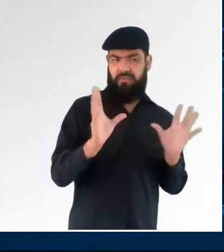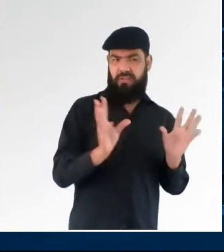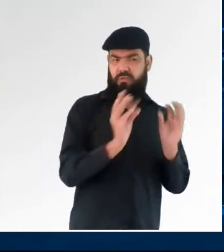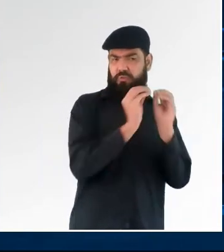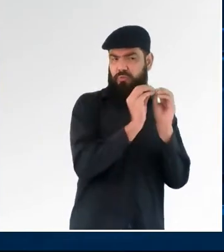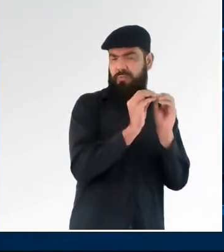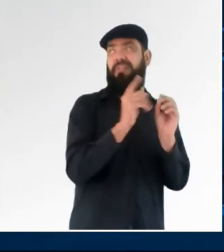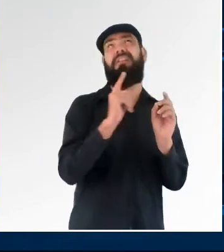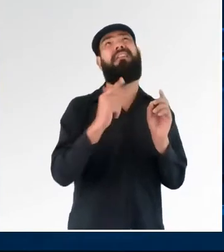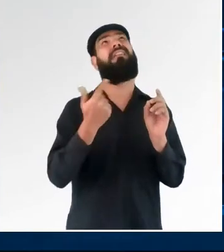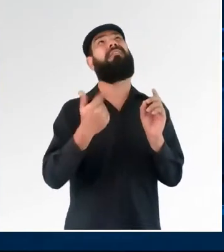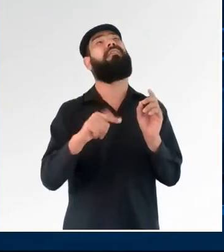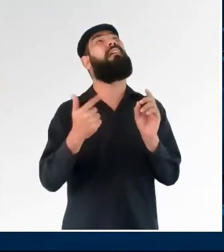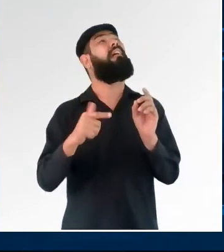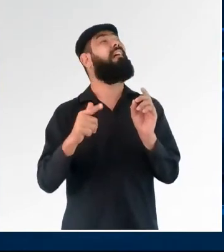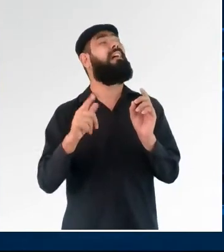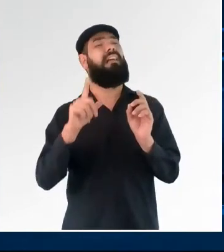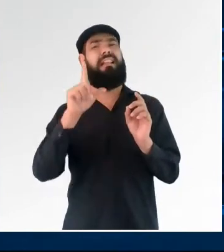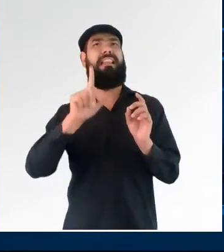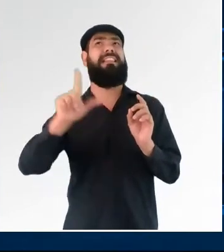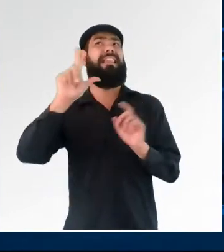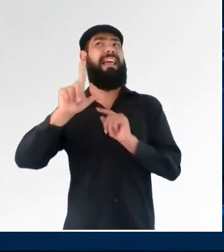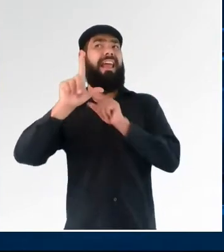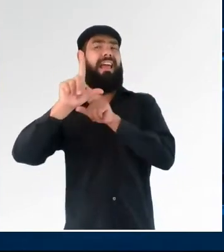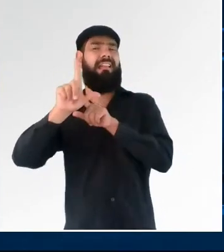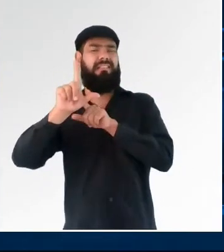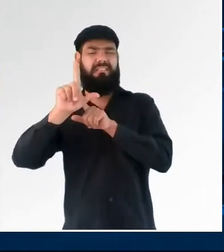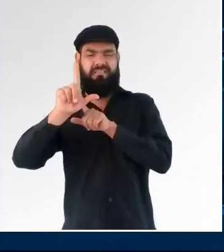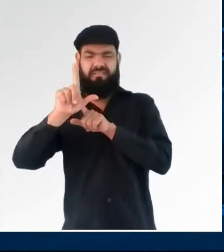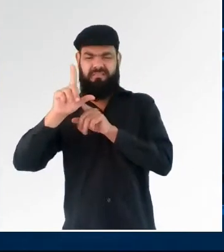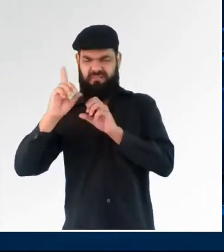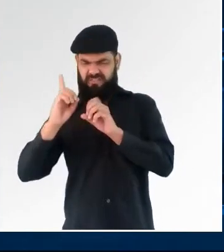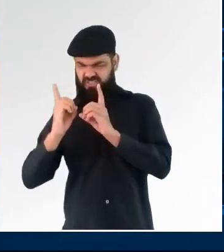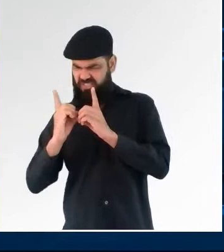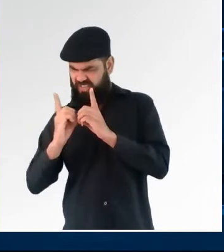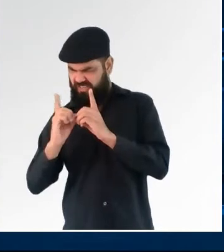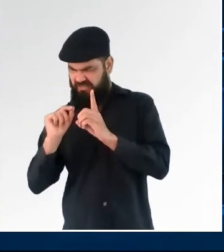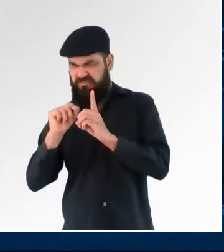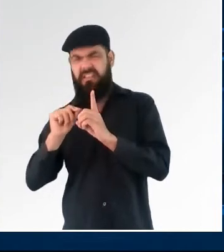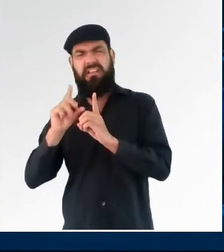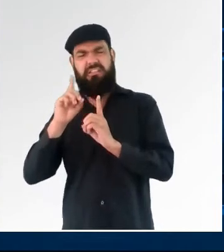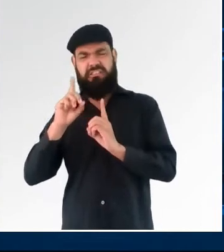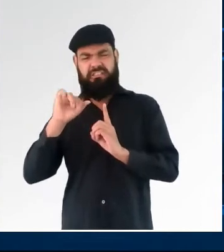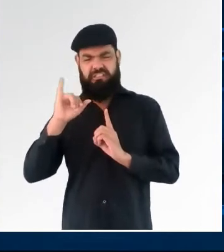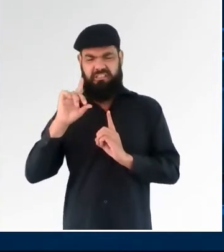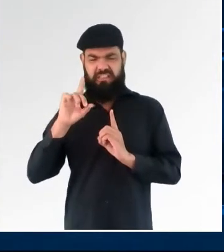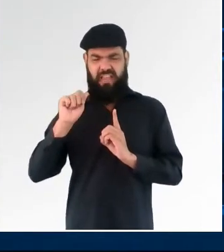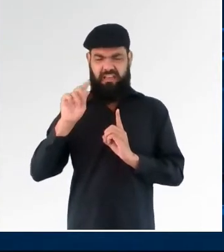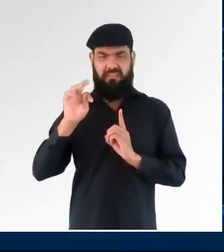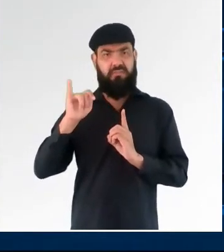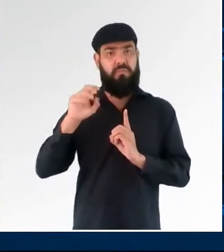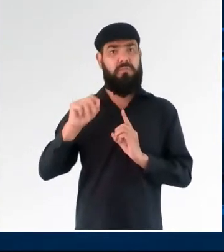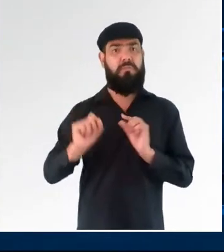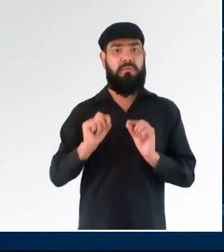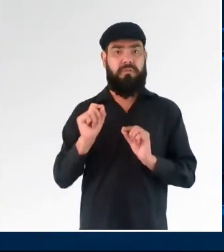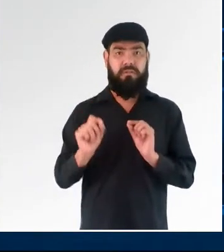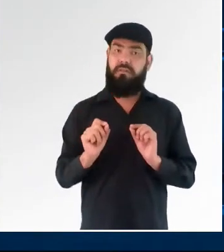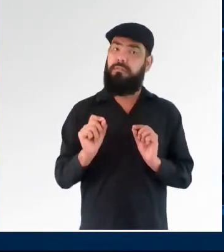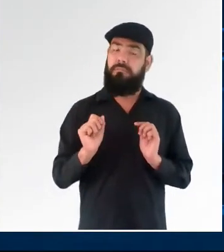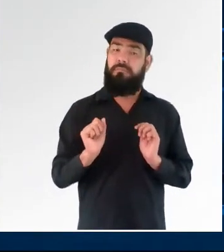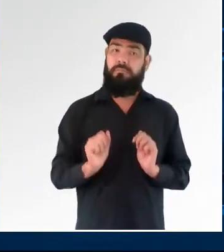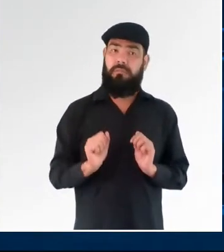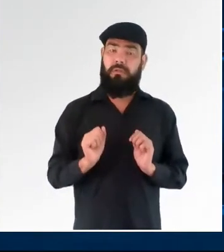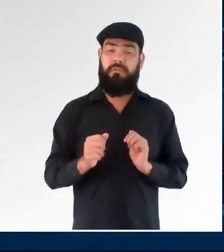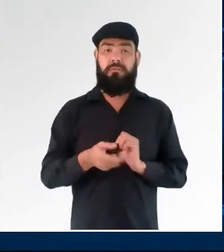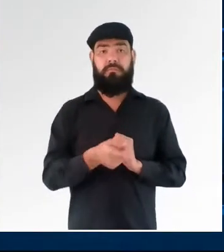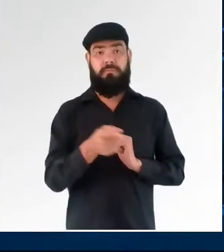gênero literário, é do gênero didático, mas o que é didático? Ou seja, serve para você